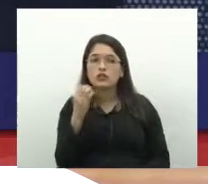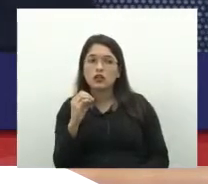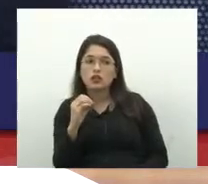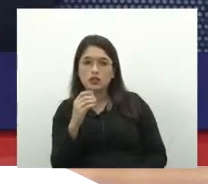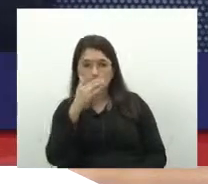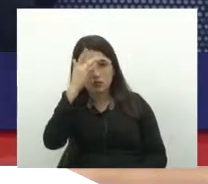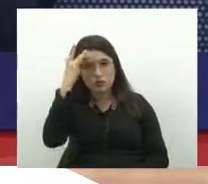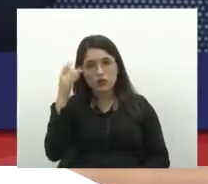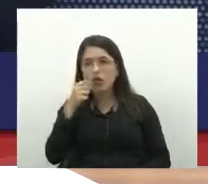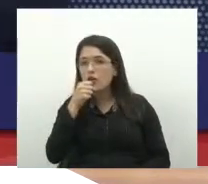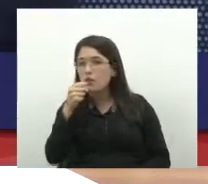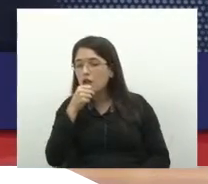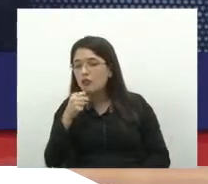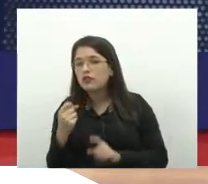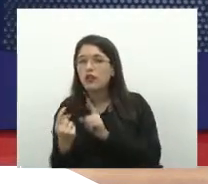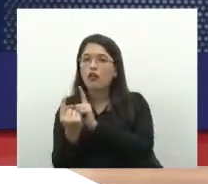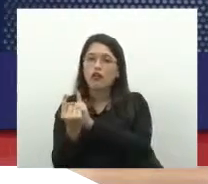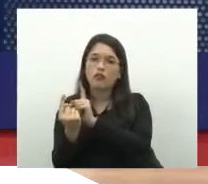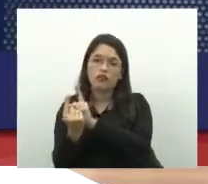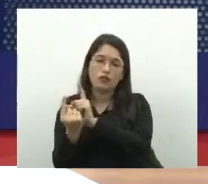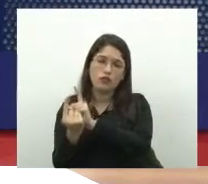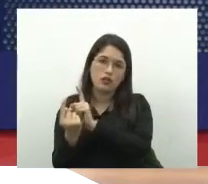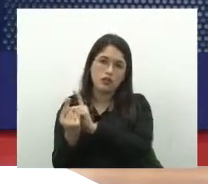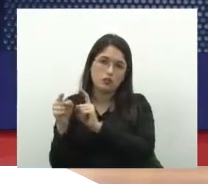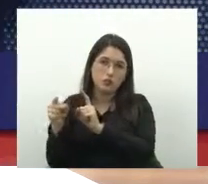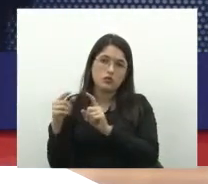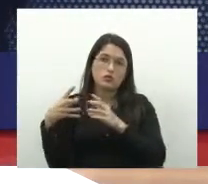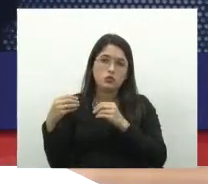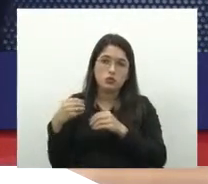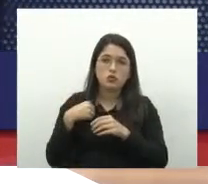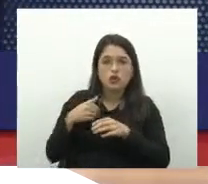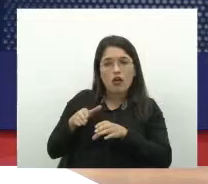imprensa, todos através da assessoria.